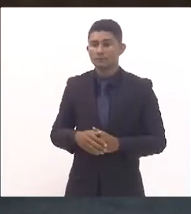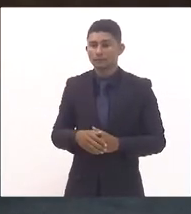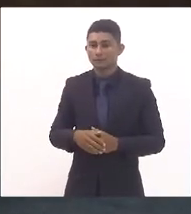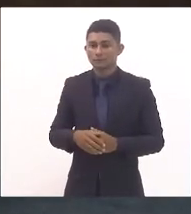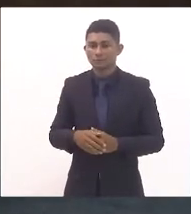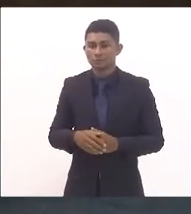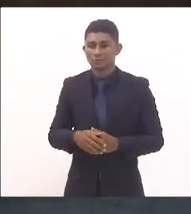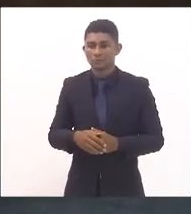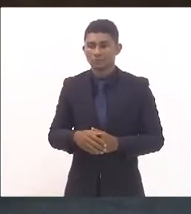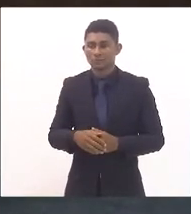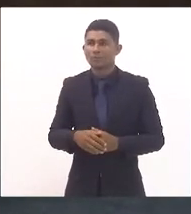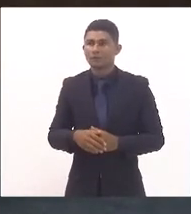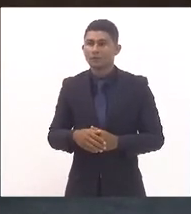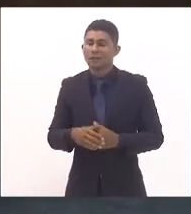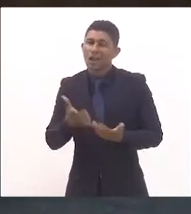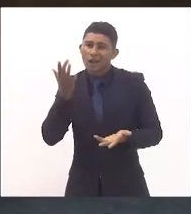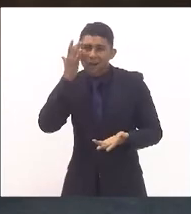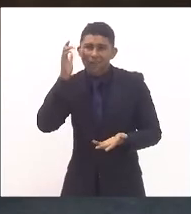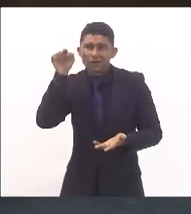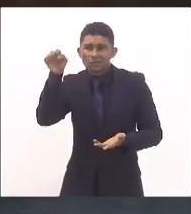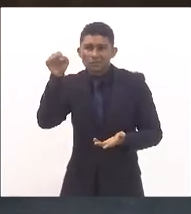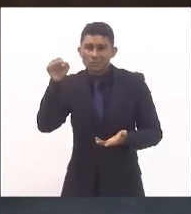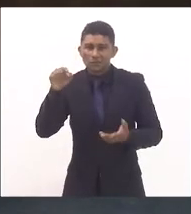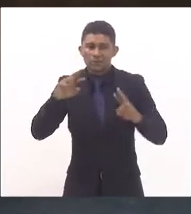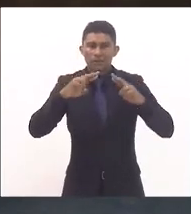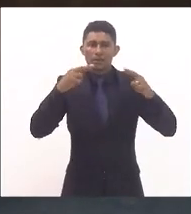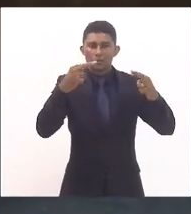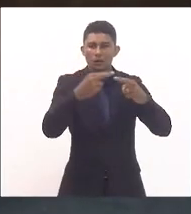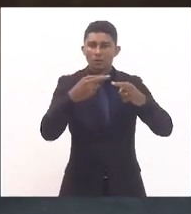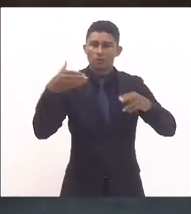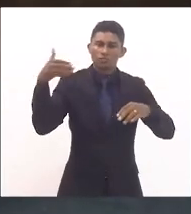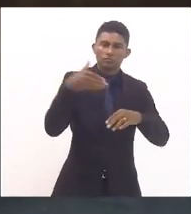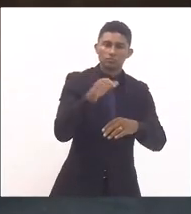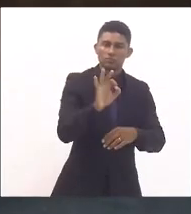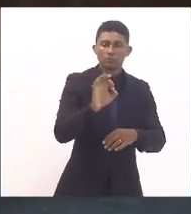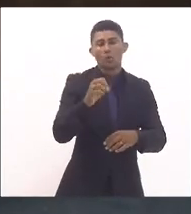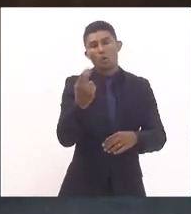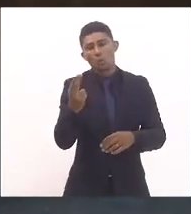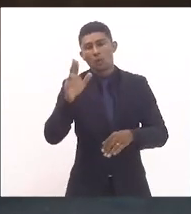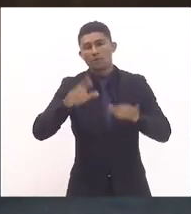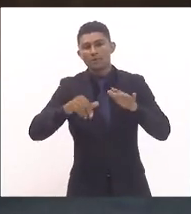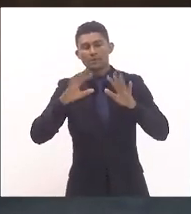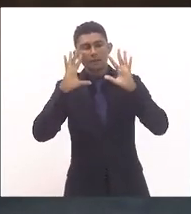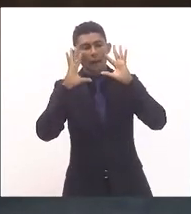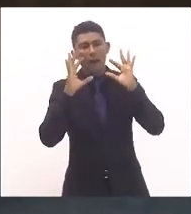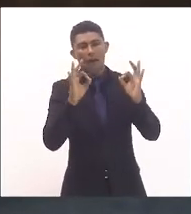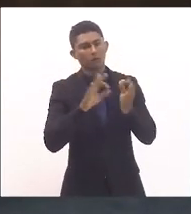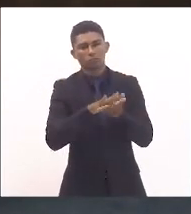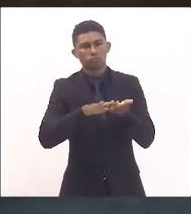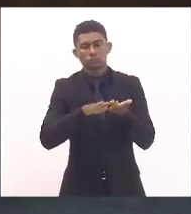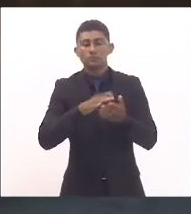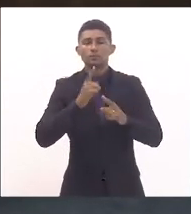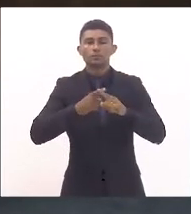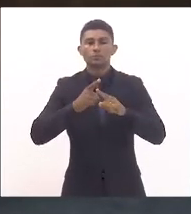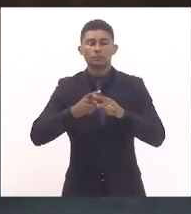ou não participou, ou participou, mas não se atentou, como Vossa Excelência disse, que